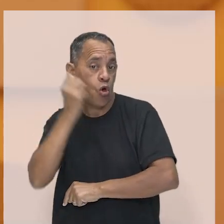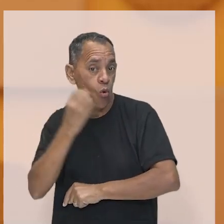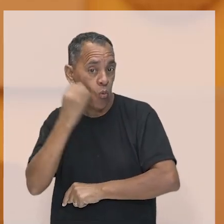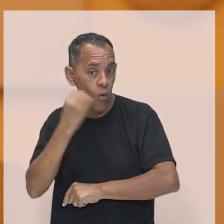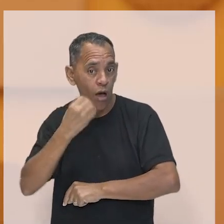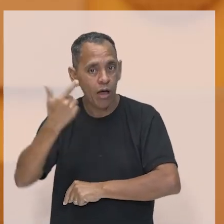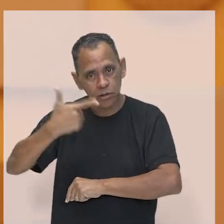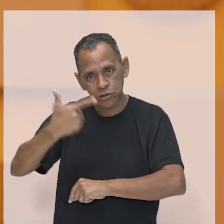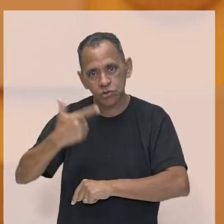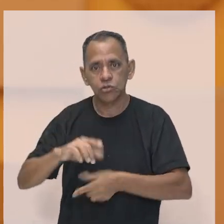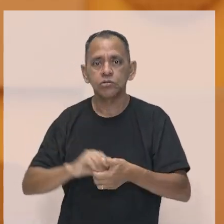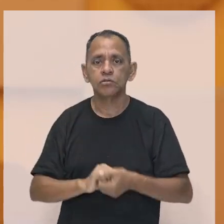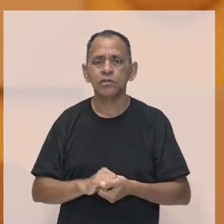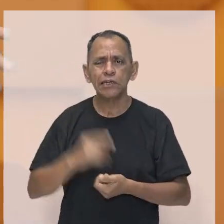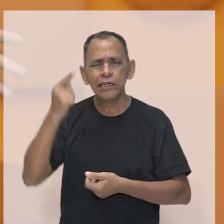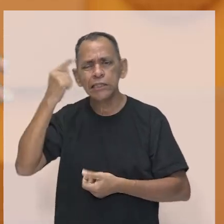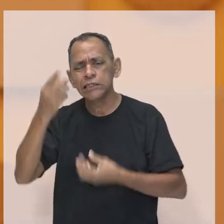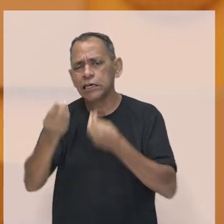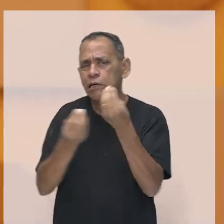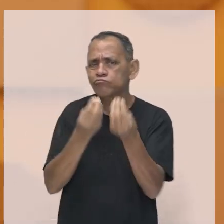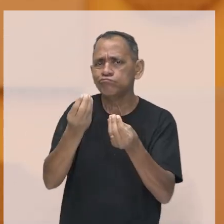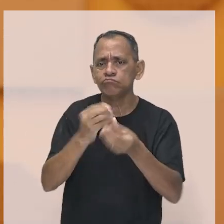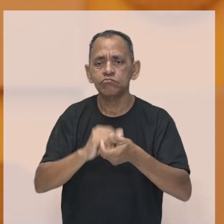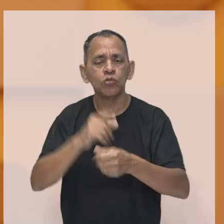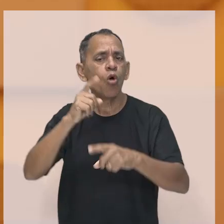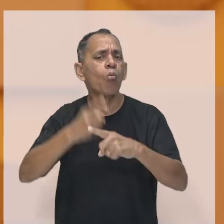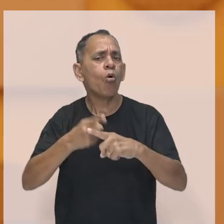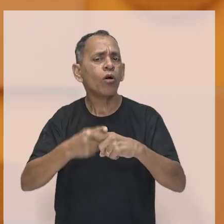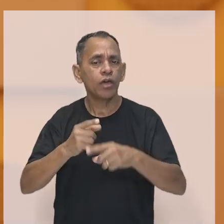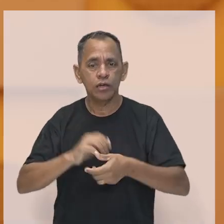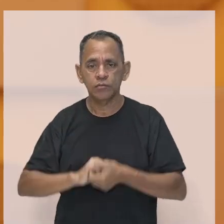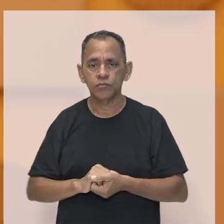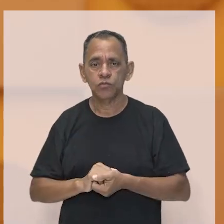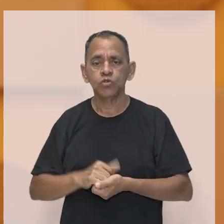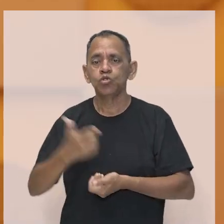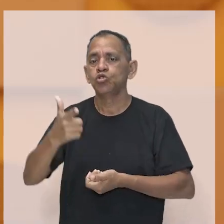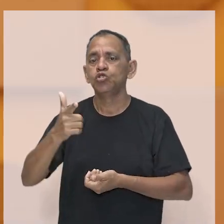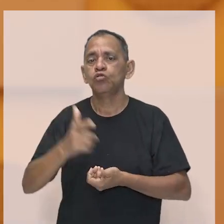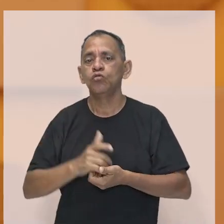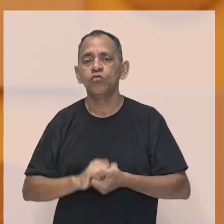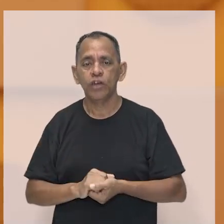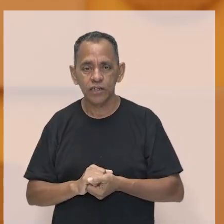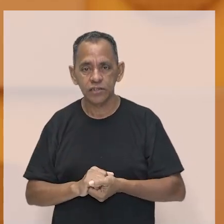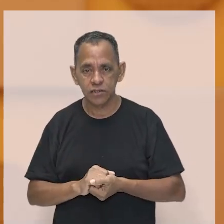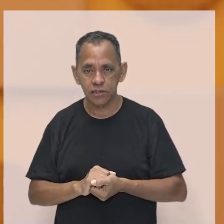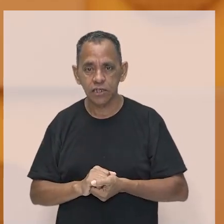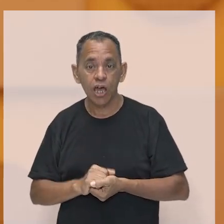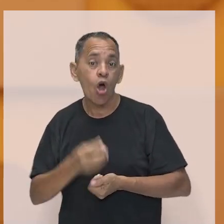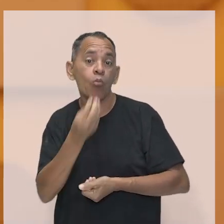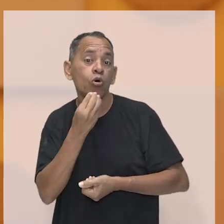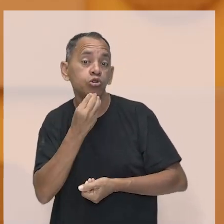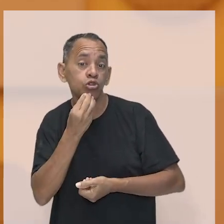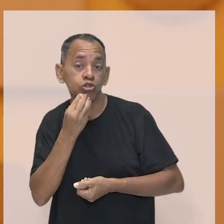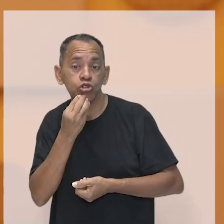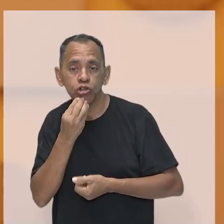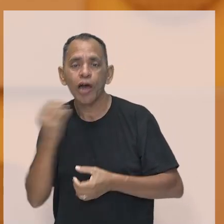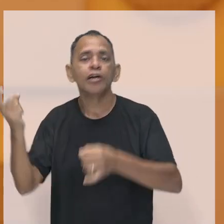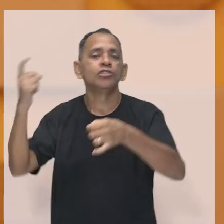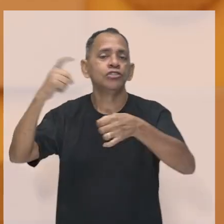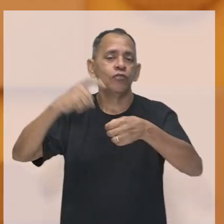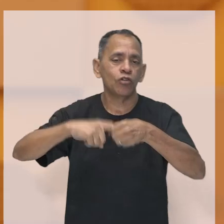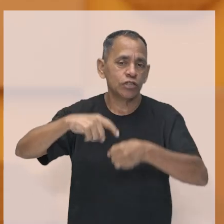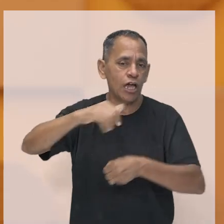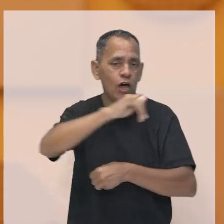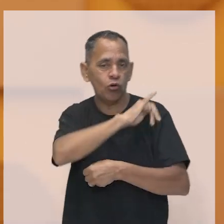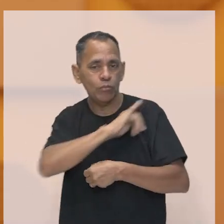qual era a ideia, professora, de se exilar Dom Pedro II? Para que não houvesse a chance de voltar a ter uma